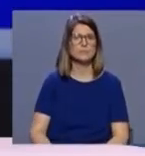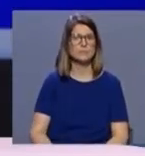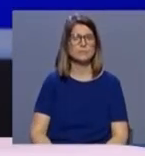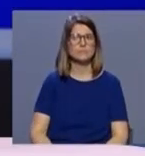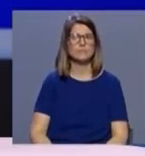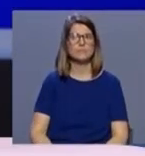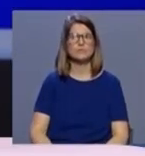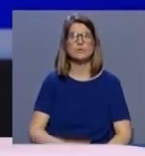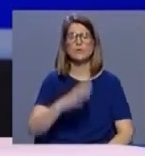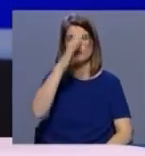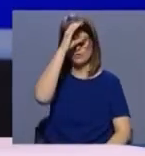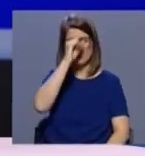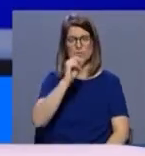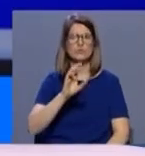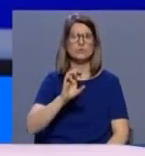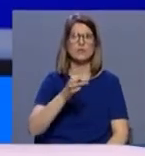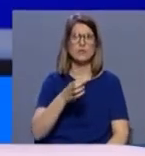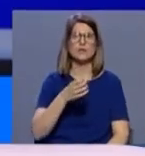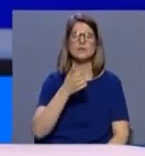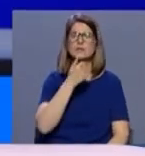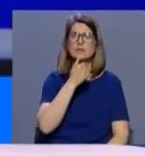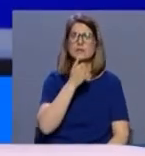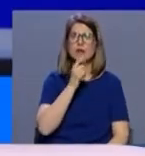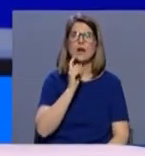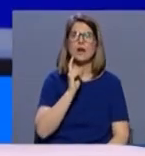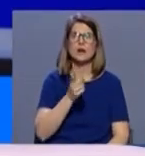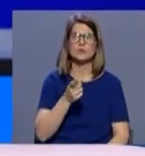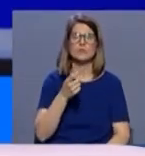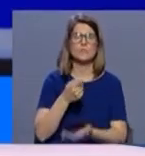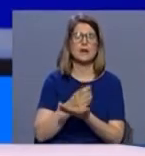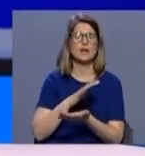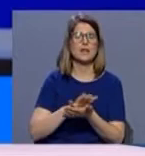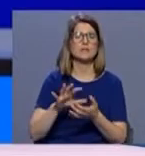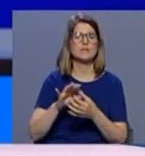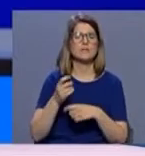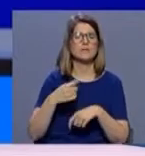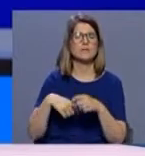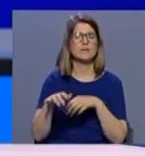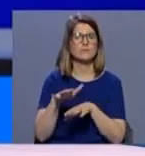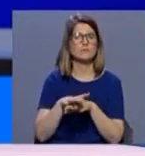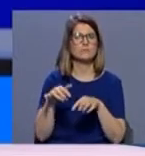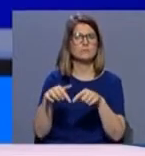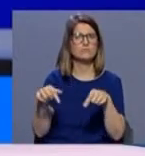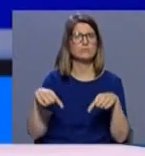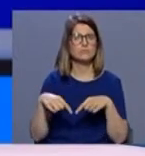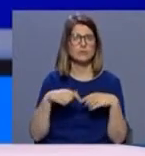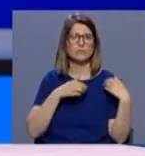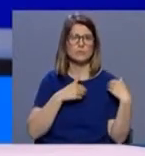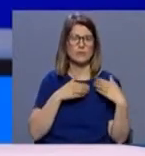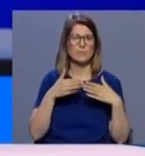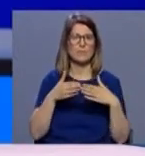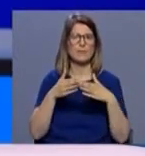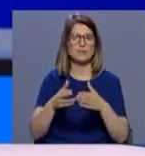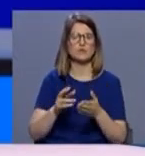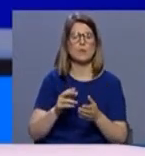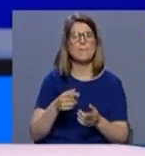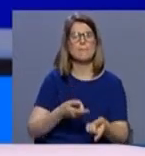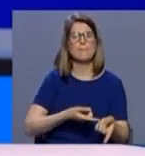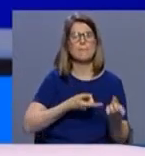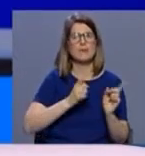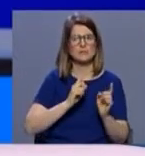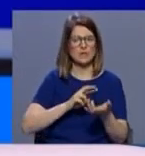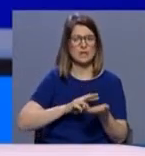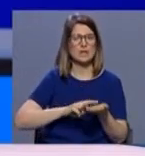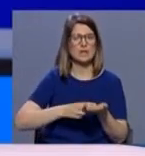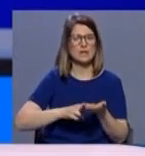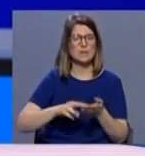O Governo Regional decidiu prorrogar a isenção de taxas de lota aos compradores e armadores da pesca do atum por mais